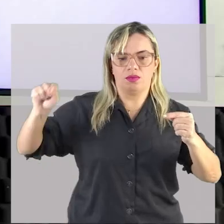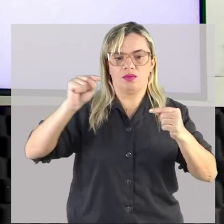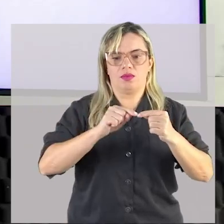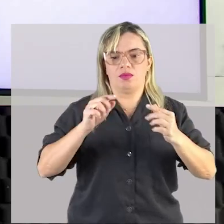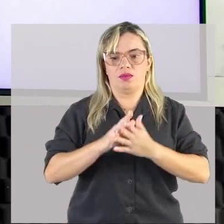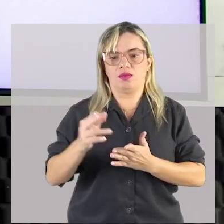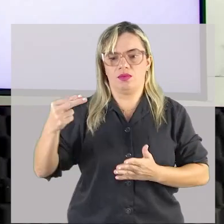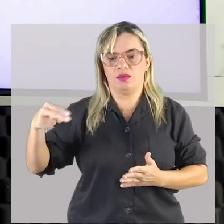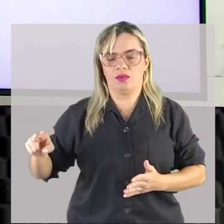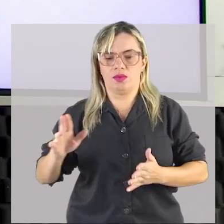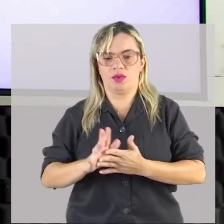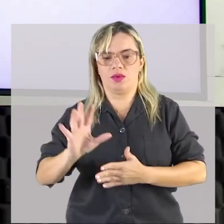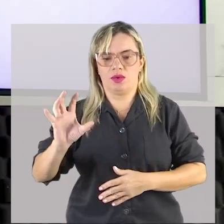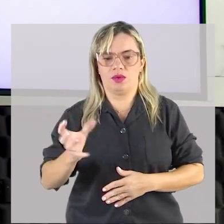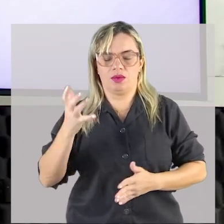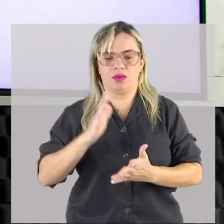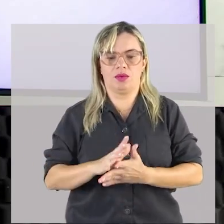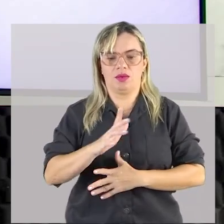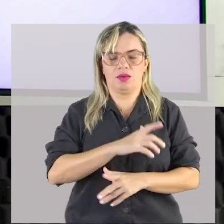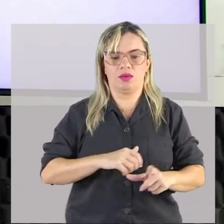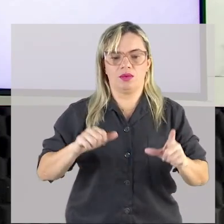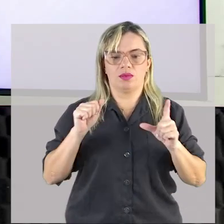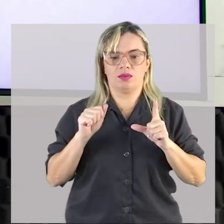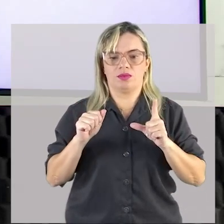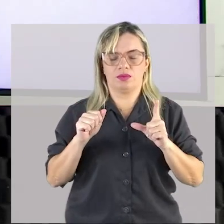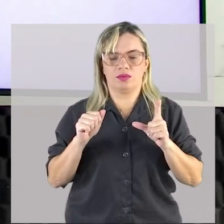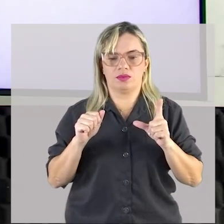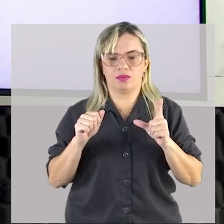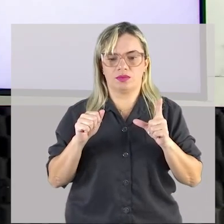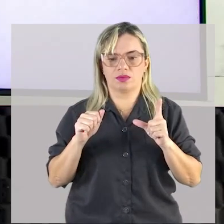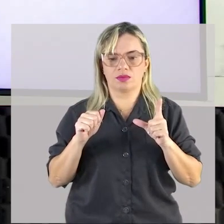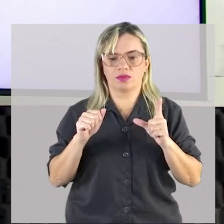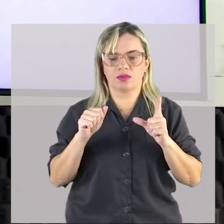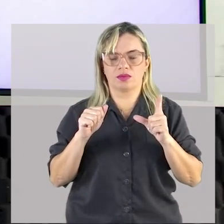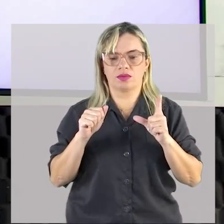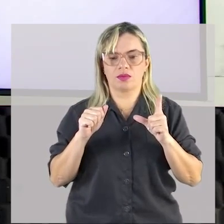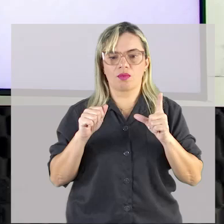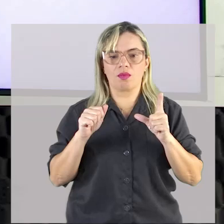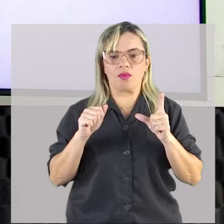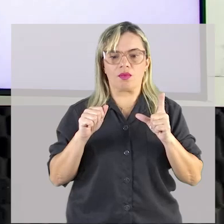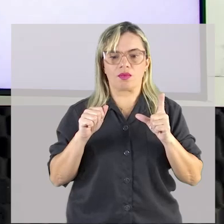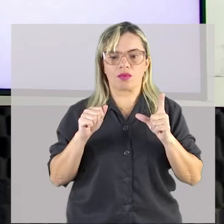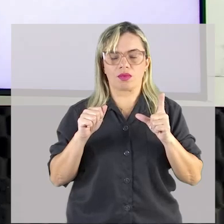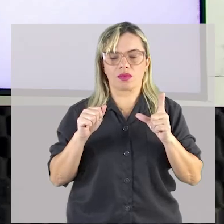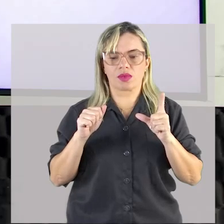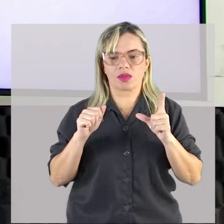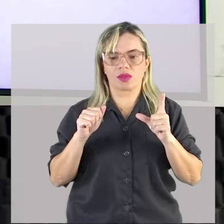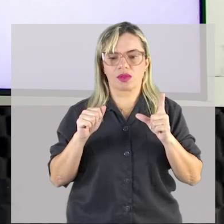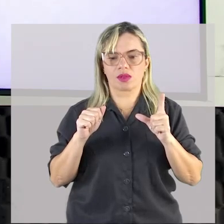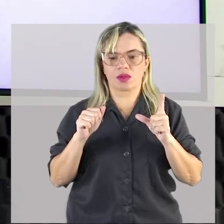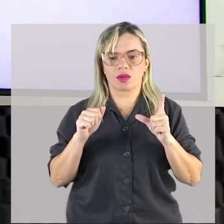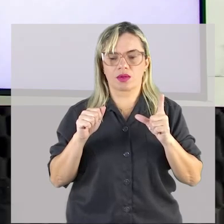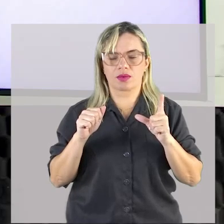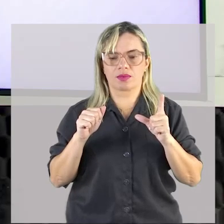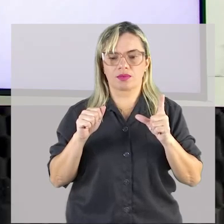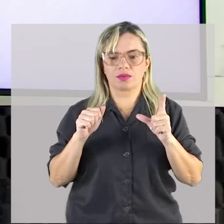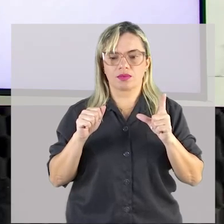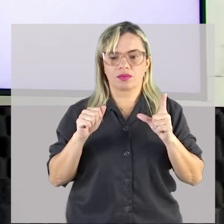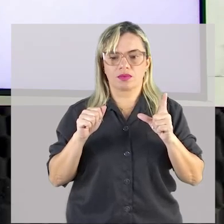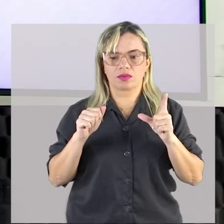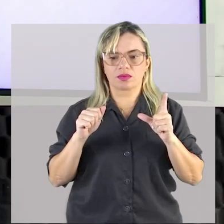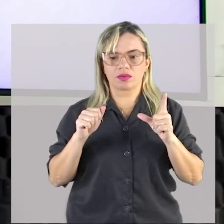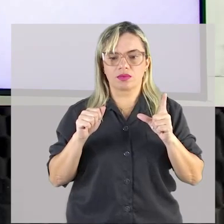do ciclo de nitrogênio, ocorre, letra A, a fixação dos nitratos feita